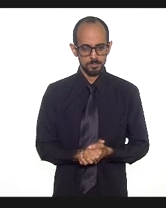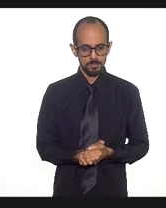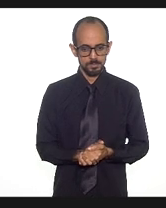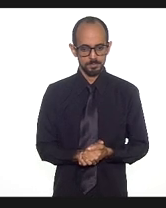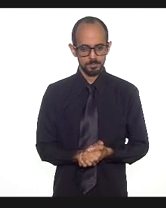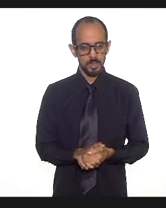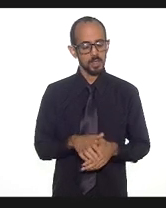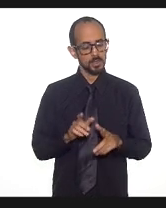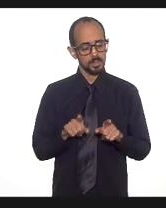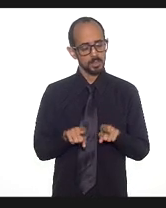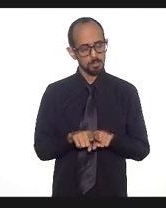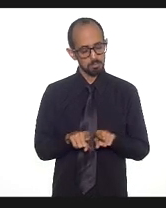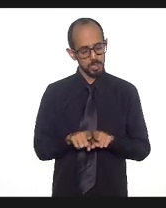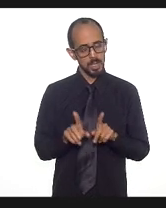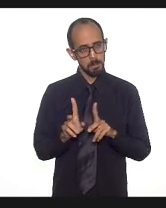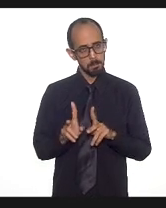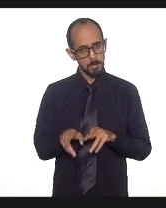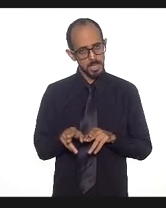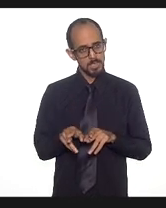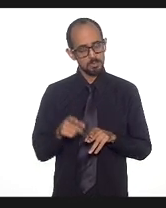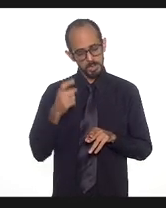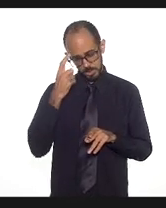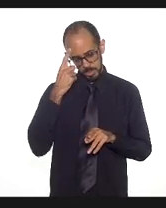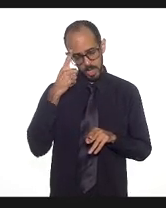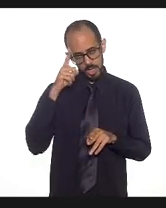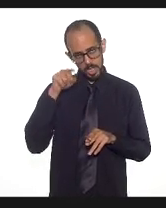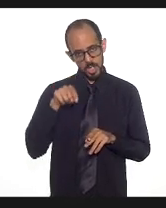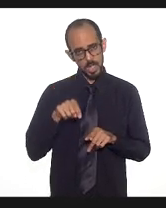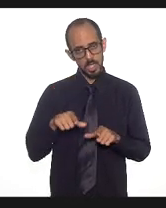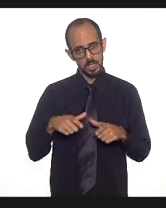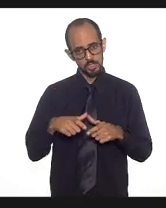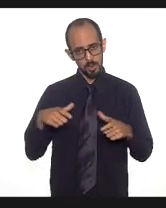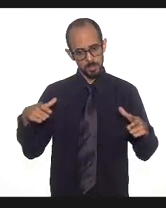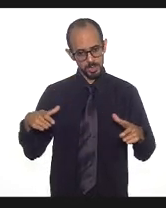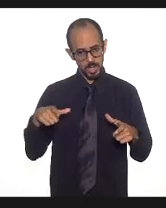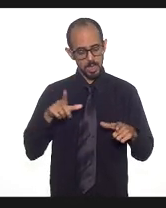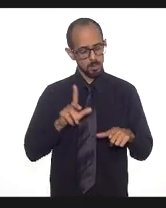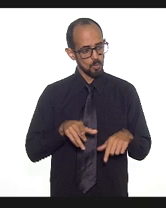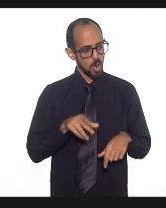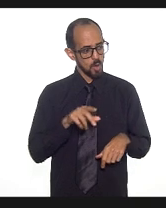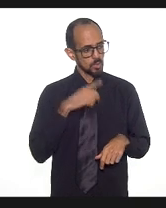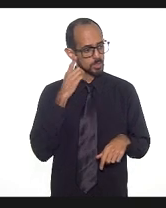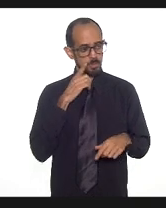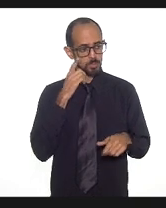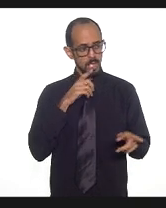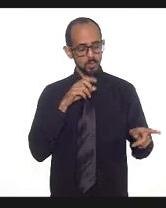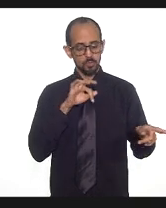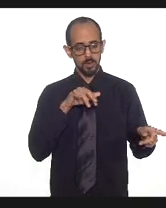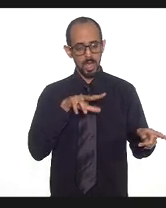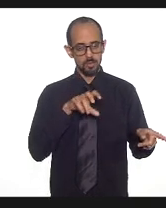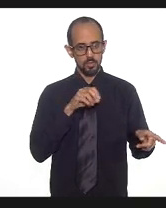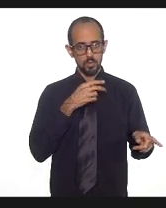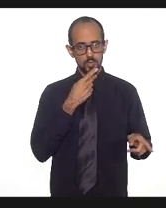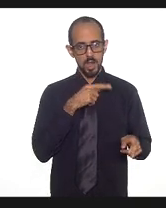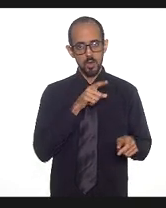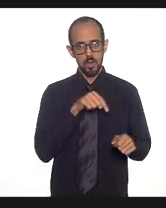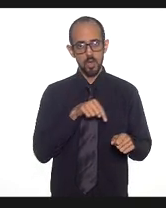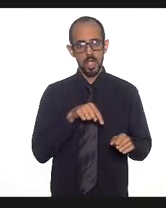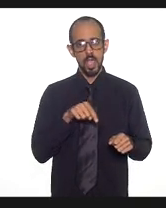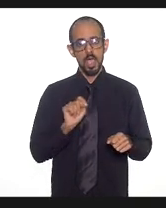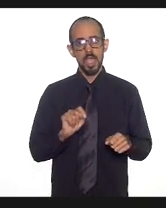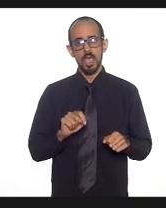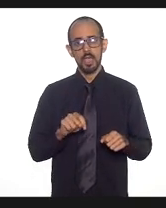na mesma linha, ampliar, né, como o deputado Flávio Serafini bem lembrou, a questão da remuneração